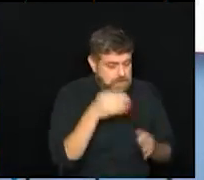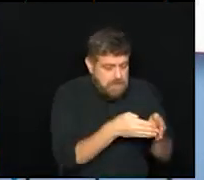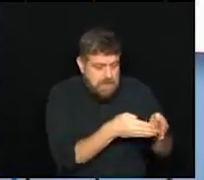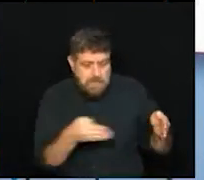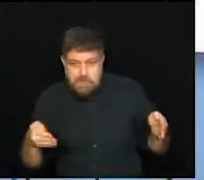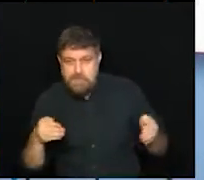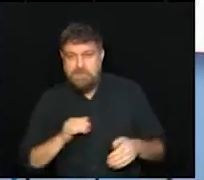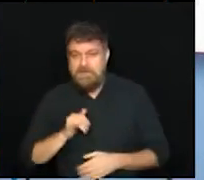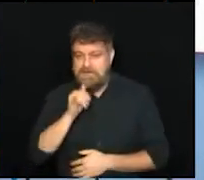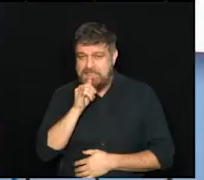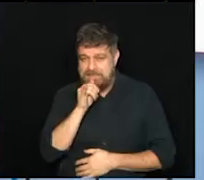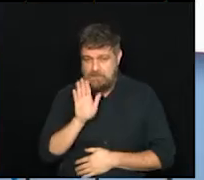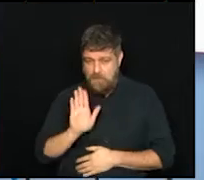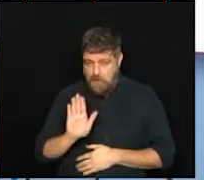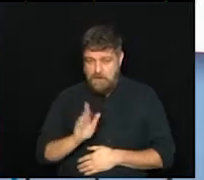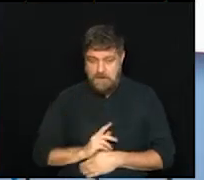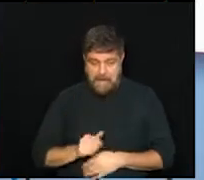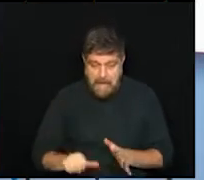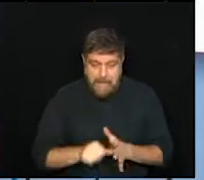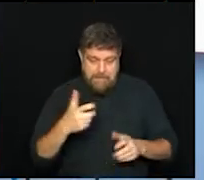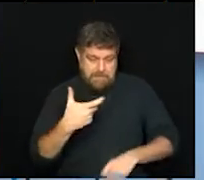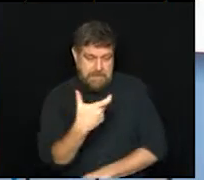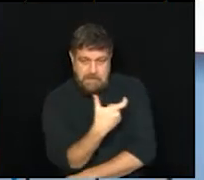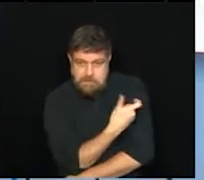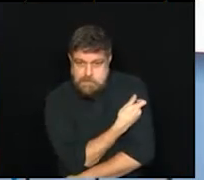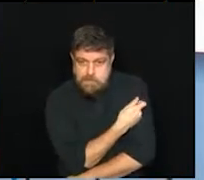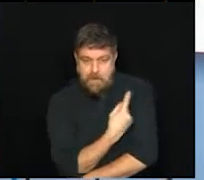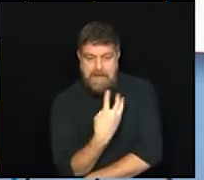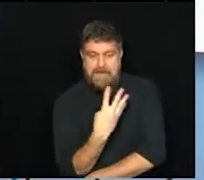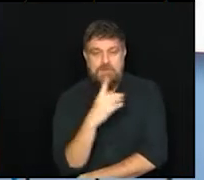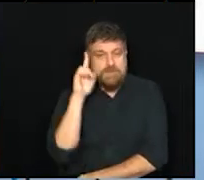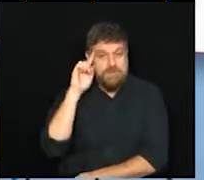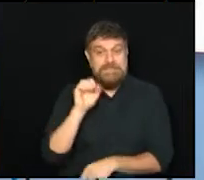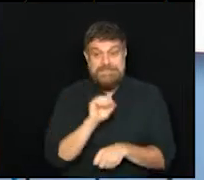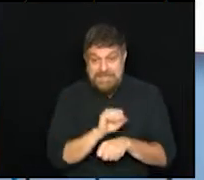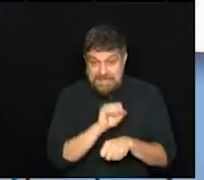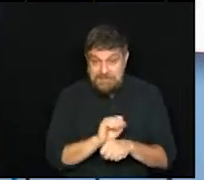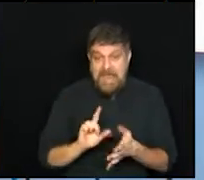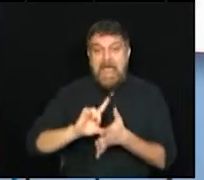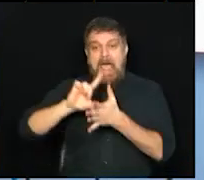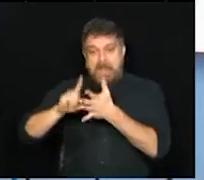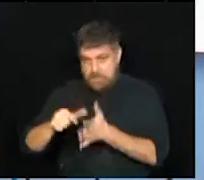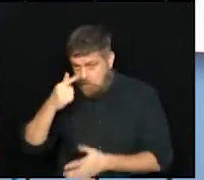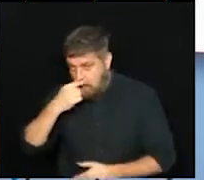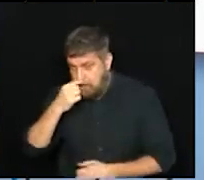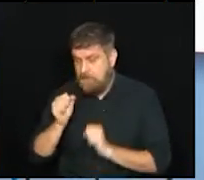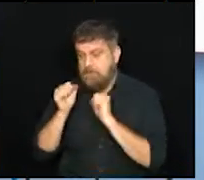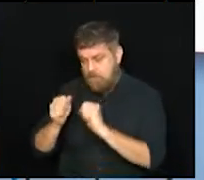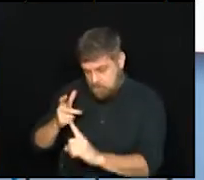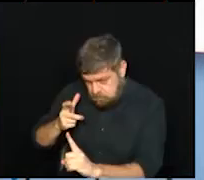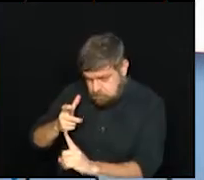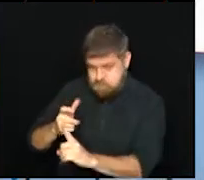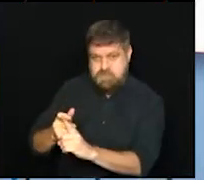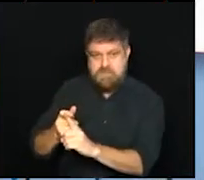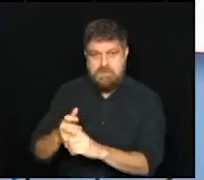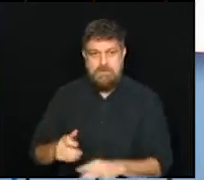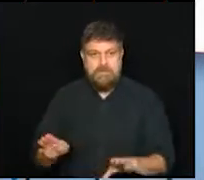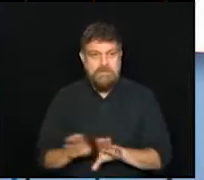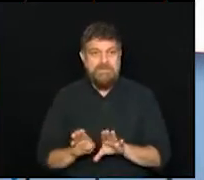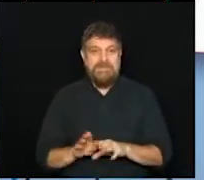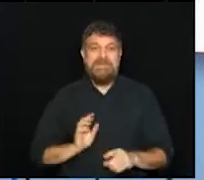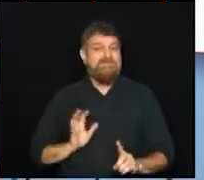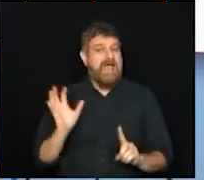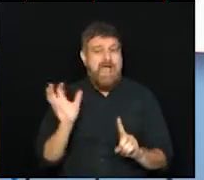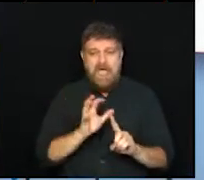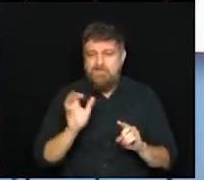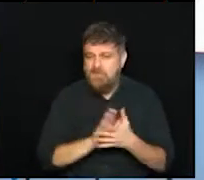exemplo, tomou a primeira dose da Covid, depois de 14 dias que pode tomar da gripe. ou vice-versa. Isso não vai